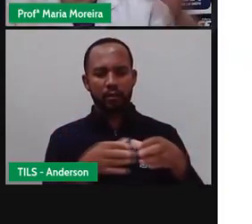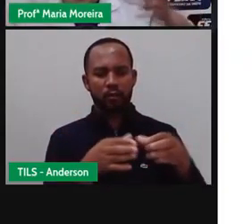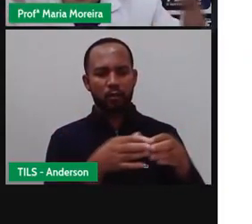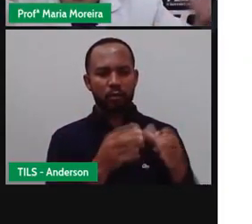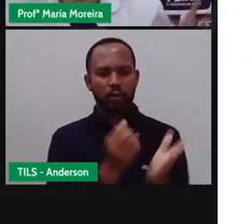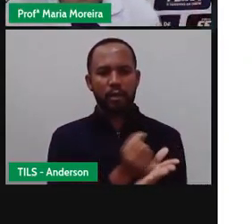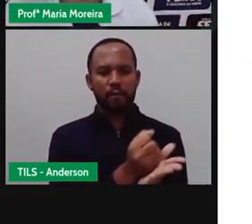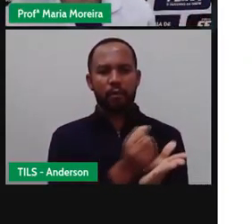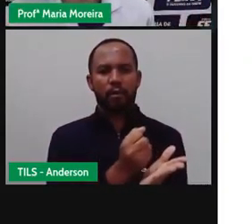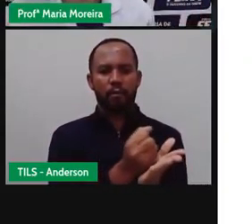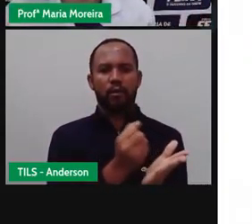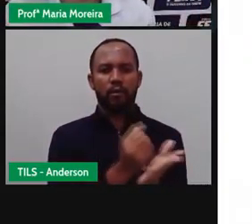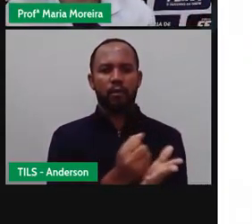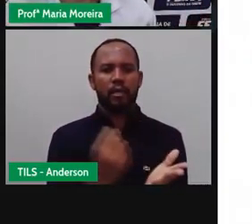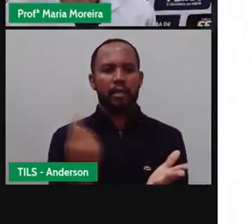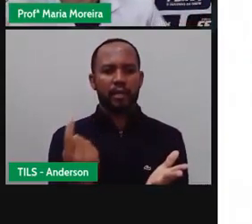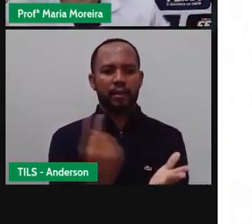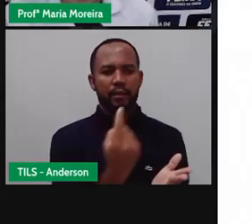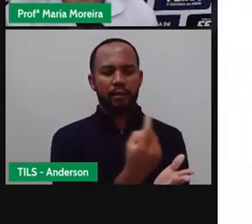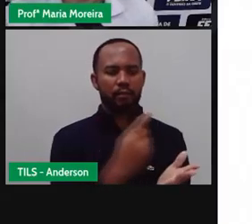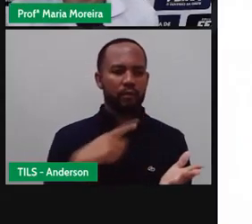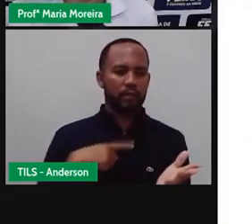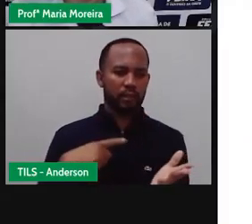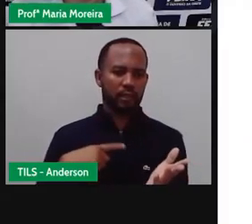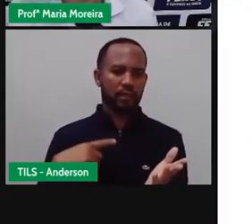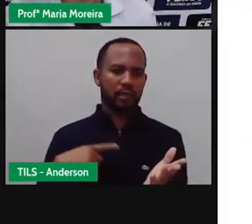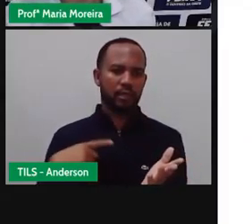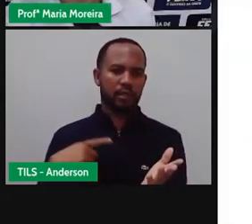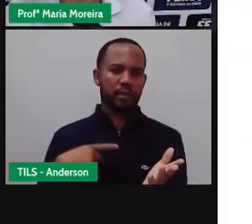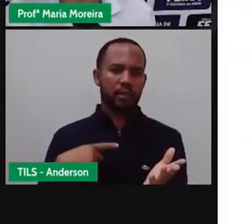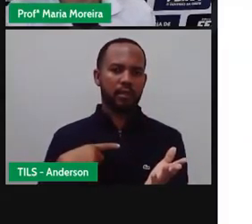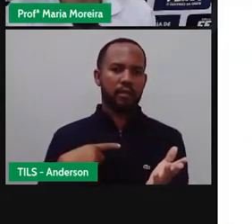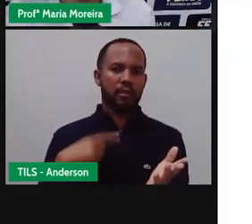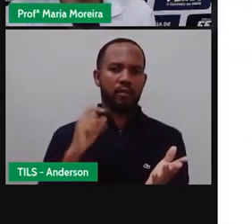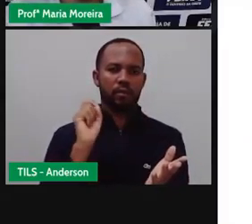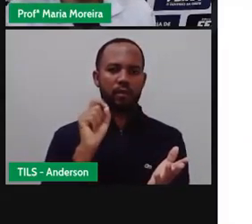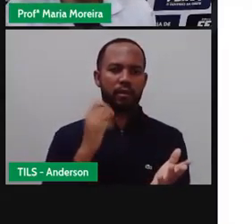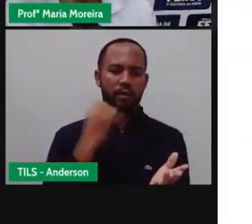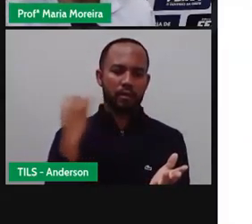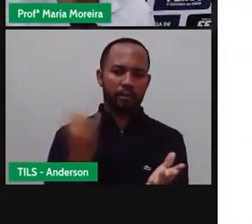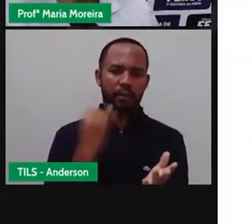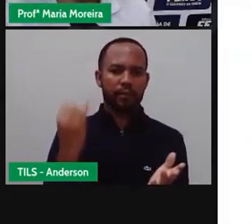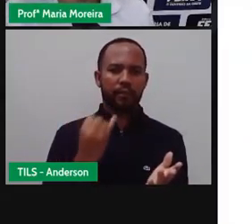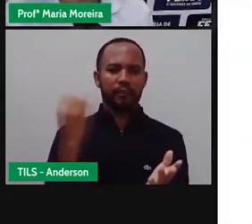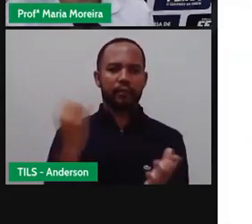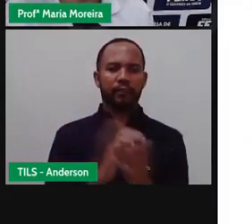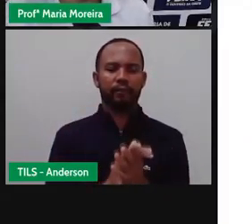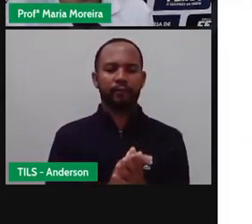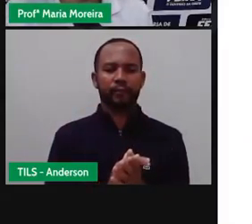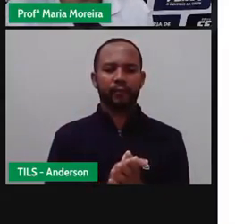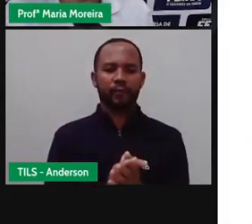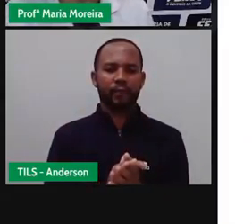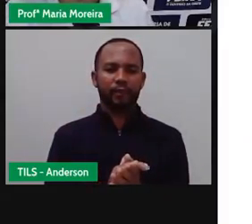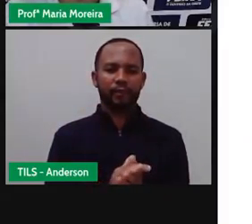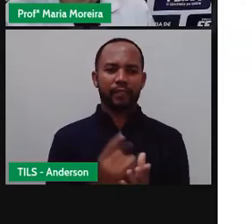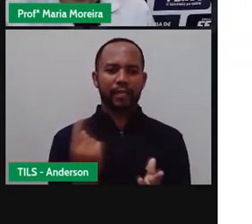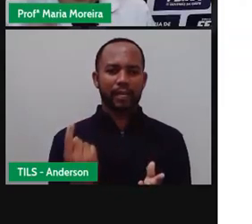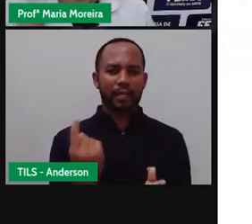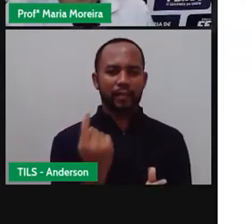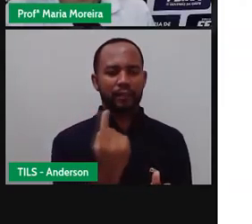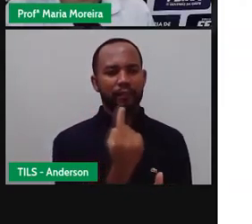cada uma dessas formigas, elas têm o quê? Papéis importantes dentro do formigueiro. Em cada colônia de formigas, há o